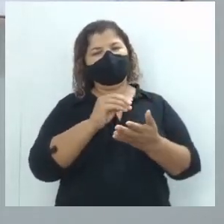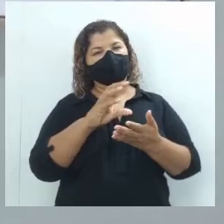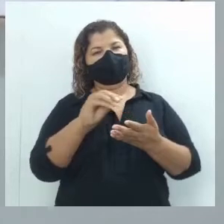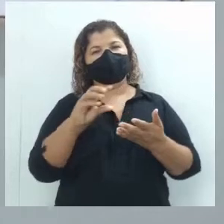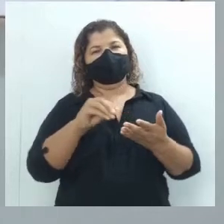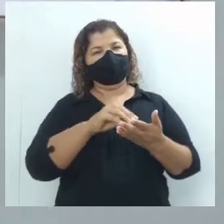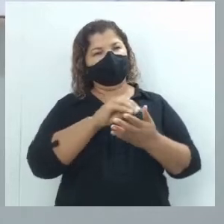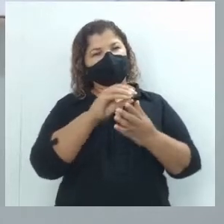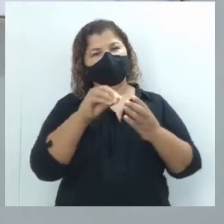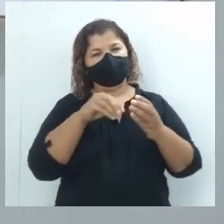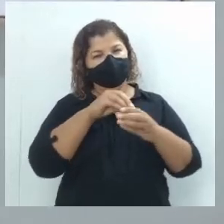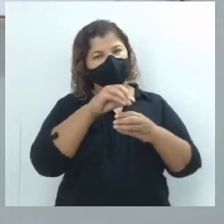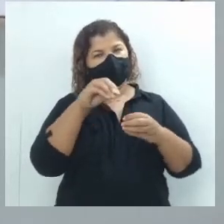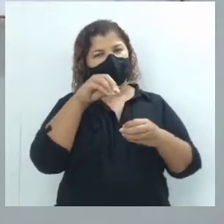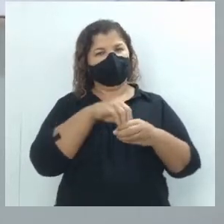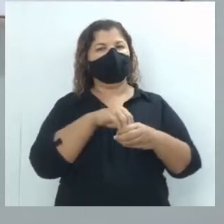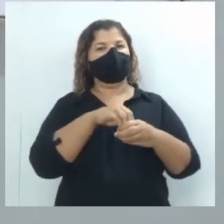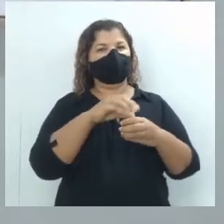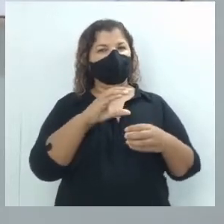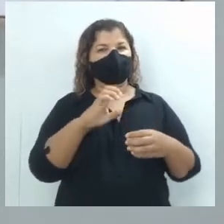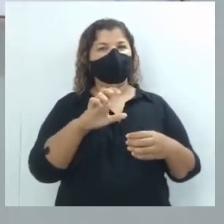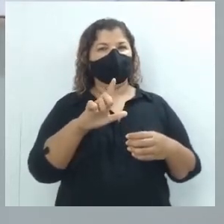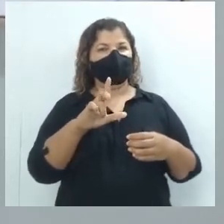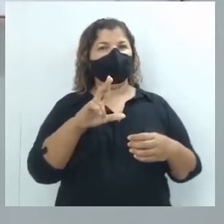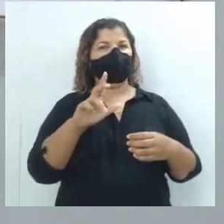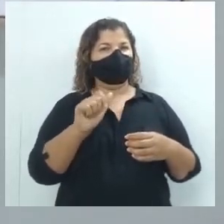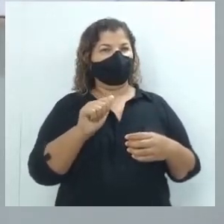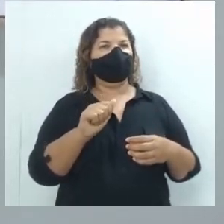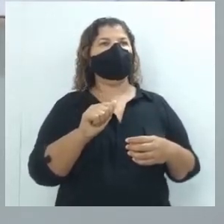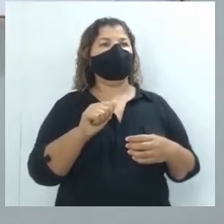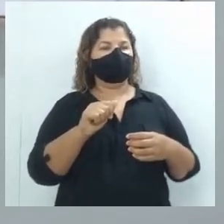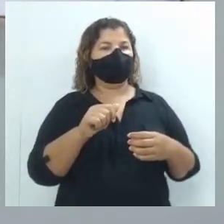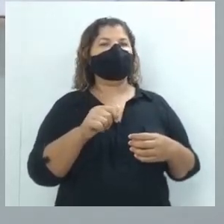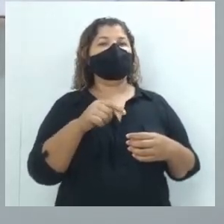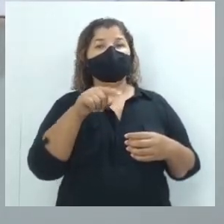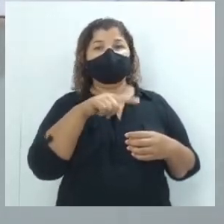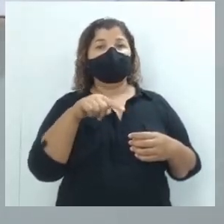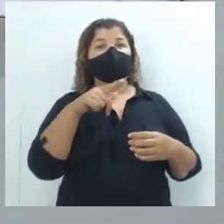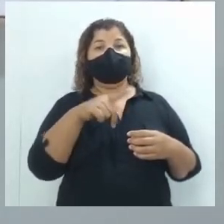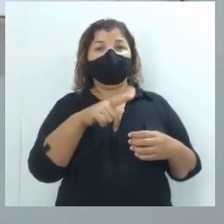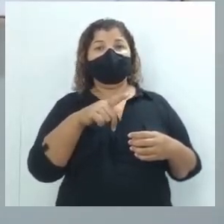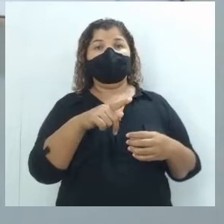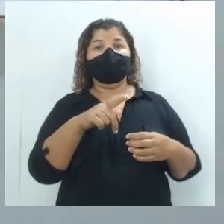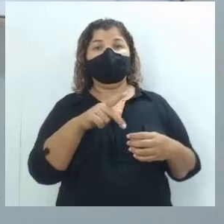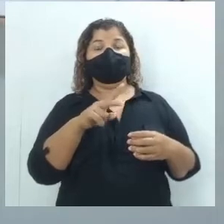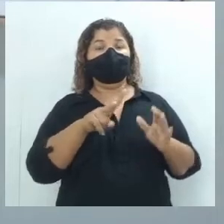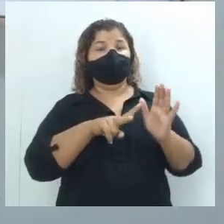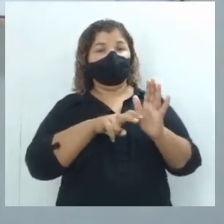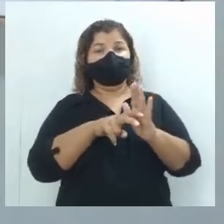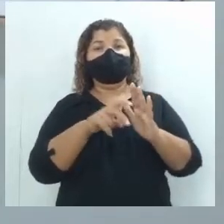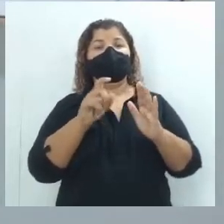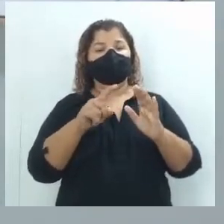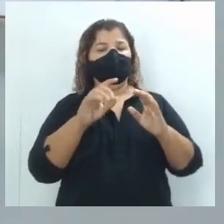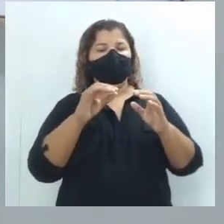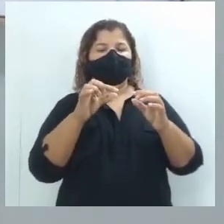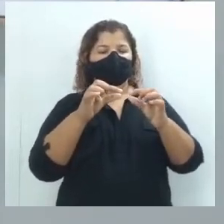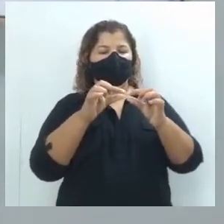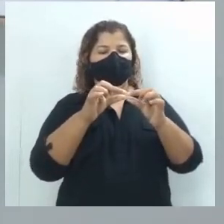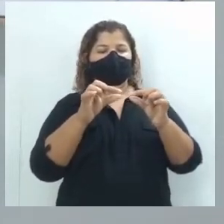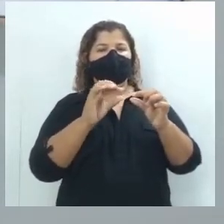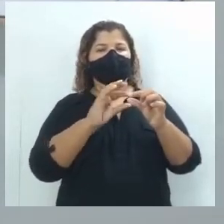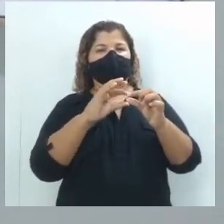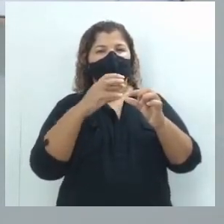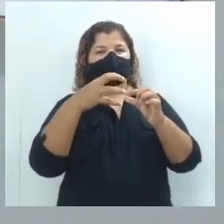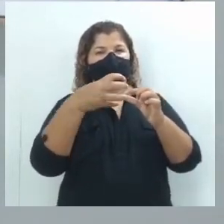Essas proteínas virais, se liga, viu, monstrinho? Essas proteínas virais são a cápsula dos novos vírus. Aí o que é que vai